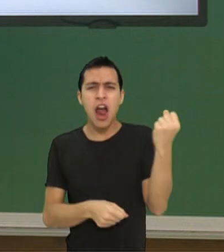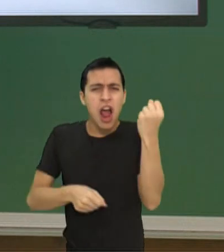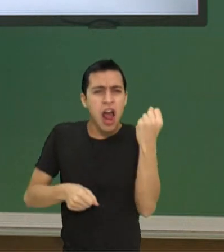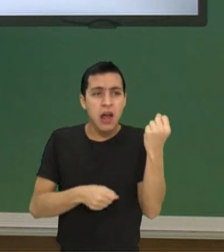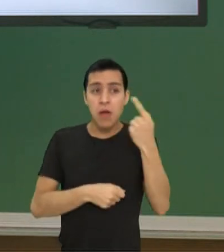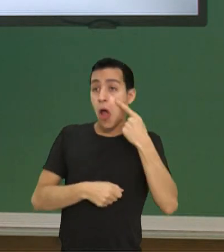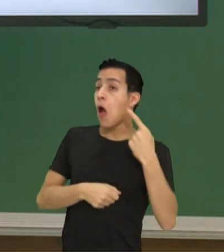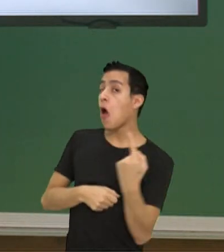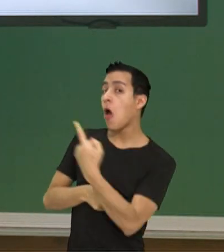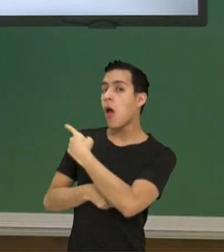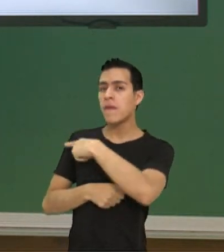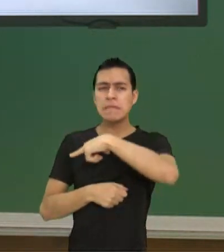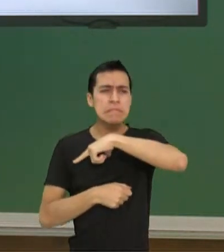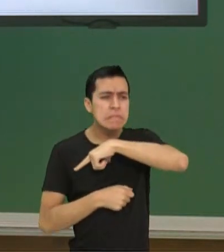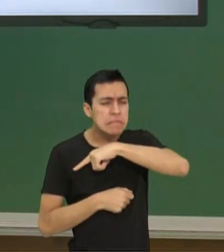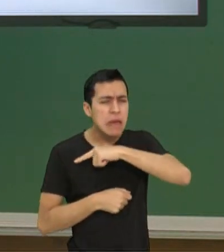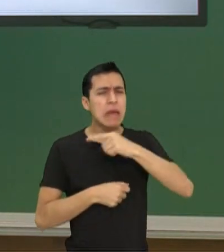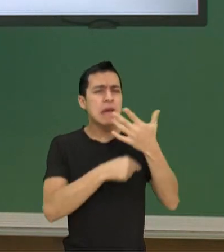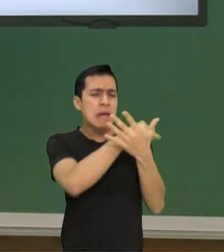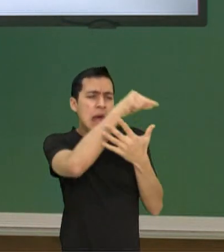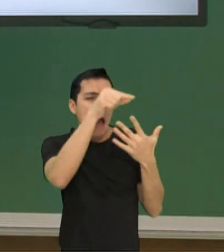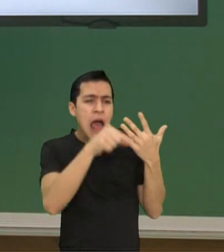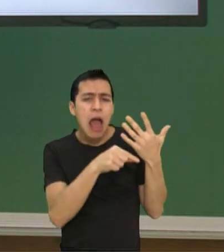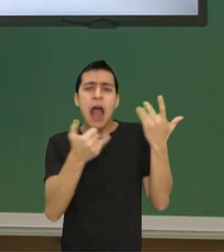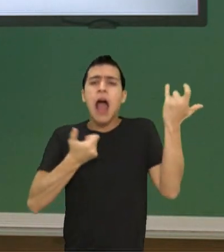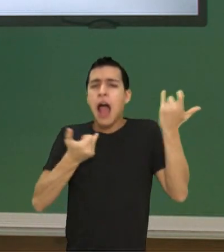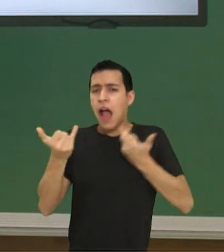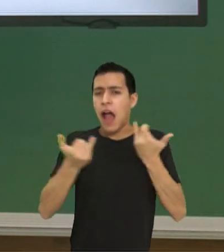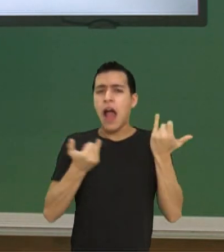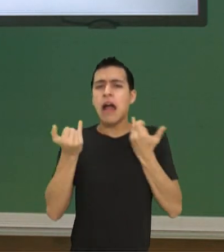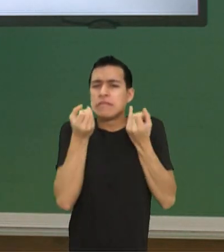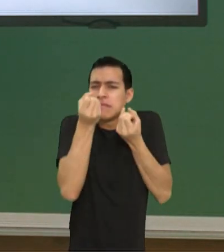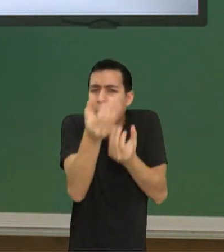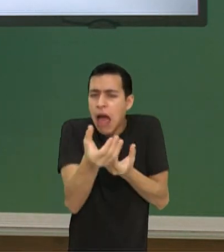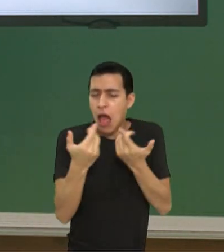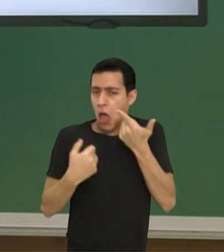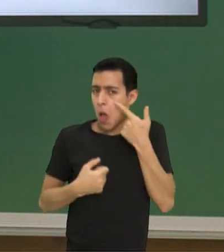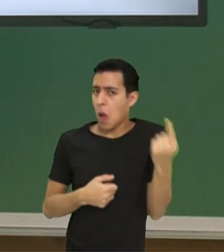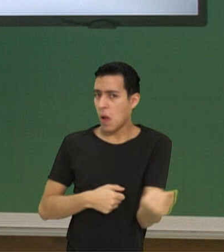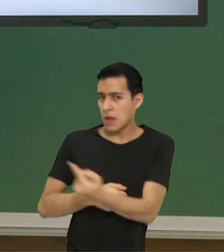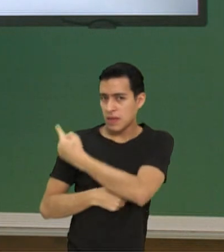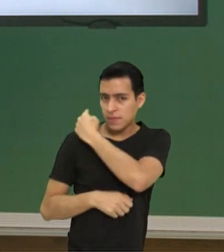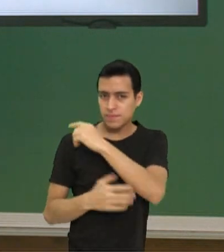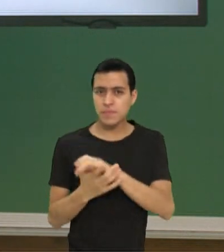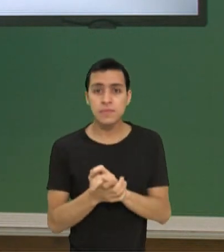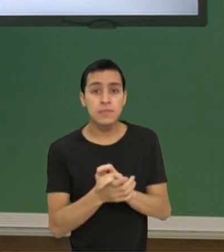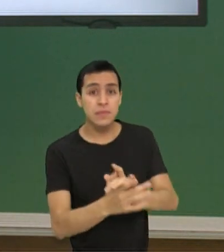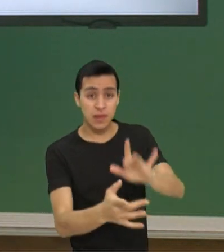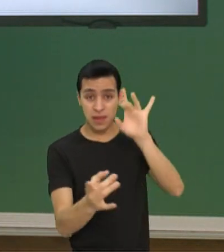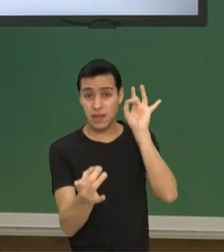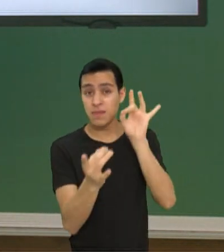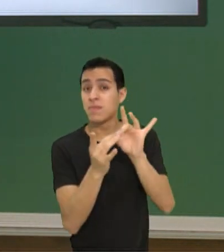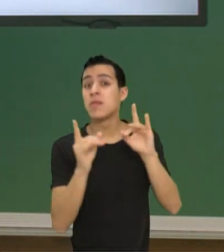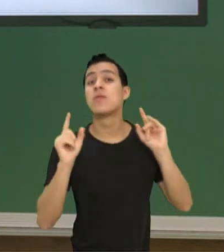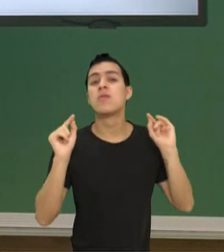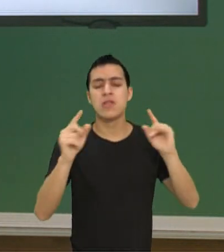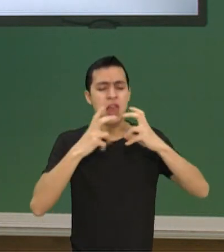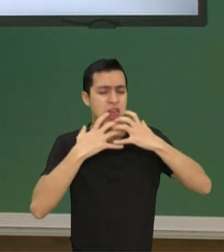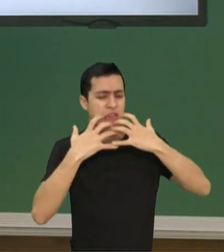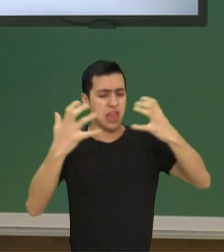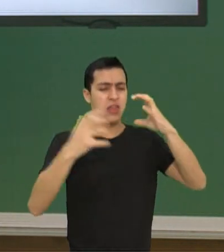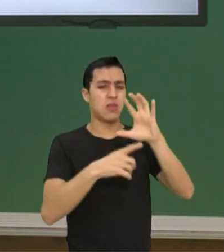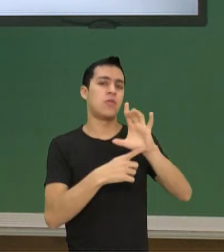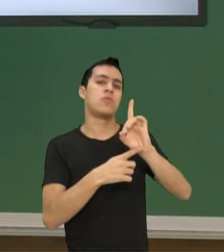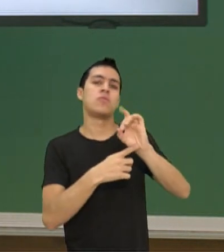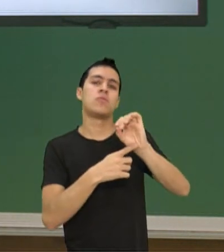tem várias fontes que podem contar a história. Vamos analisar especificamente agora o Grito de